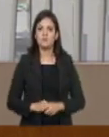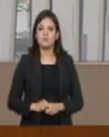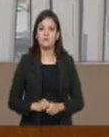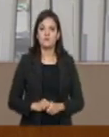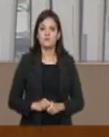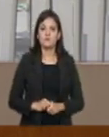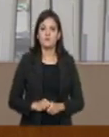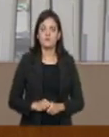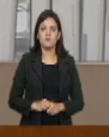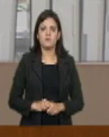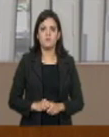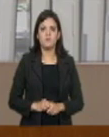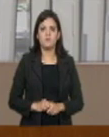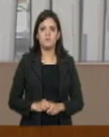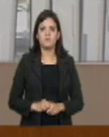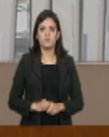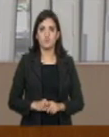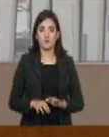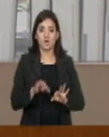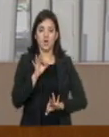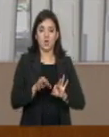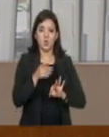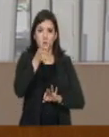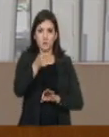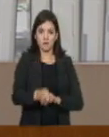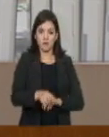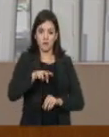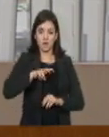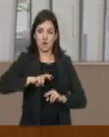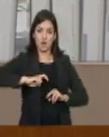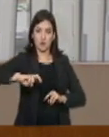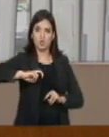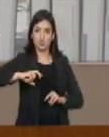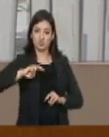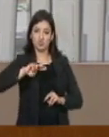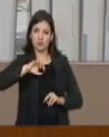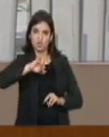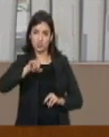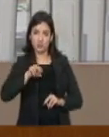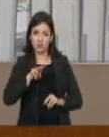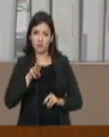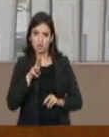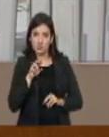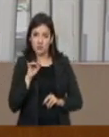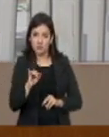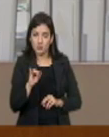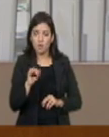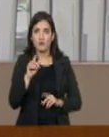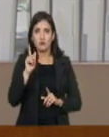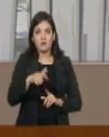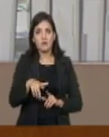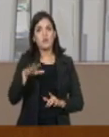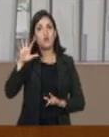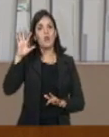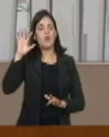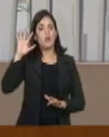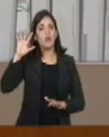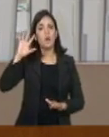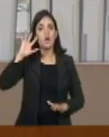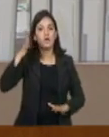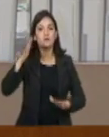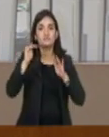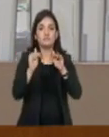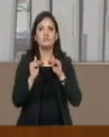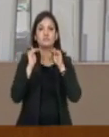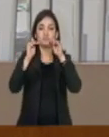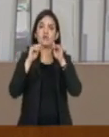tendo em vista que no Tribunal do Júri aplica-se diretamente a soberania dos veredictos, disposição expressa na linha